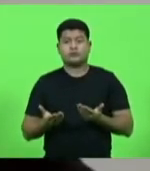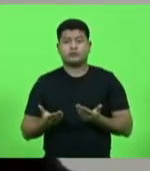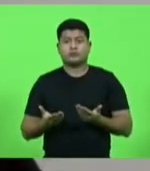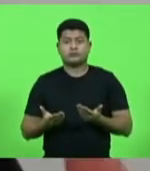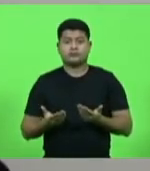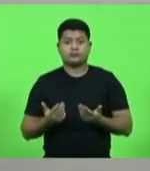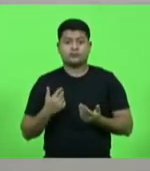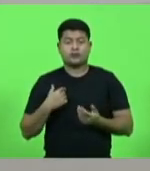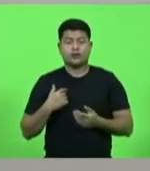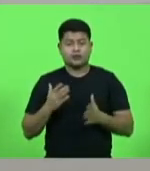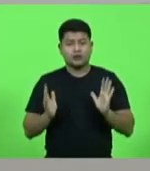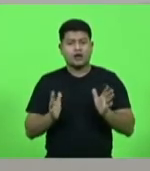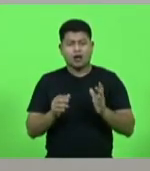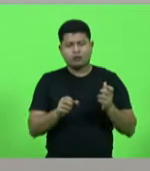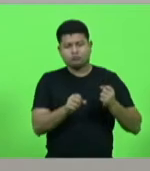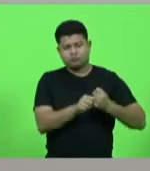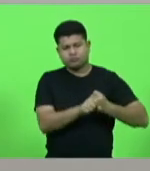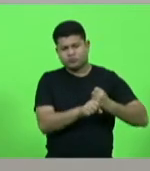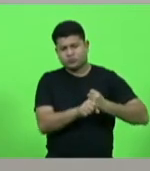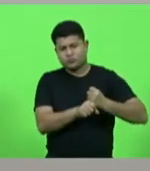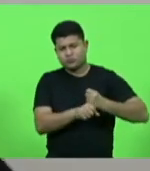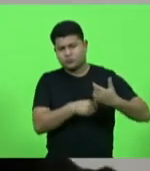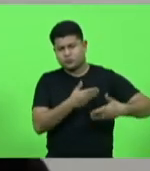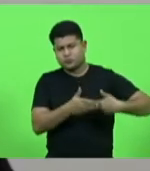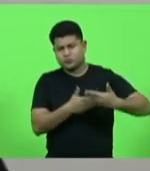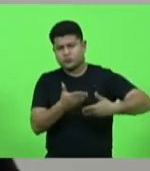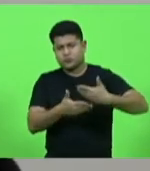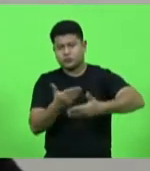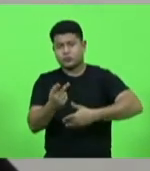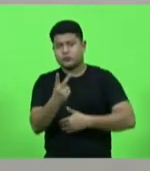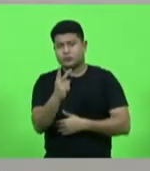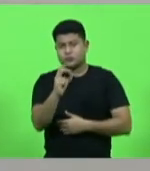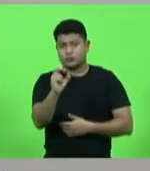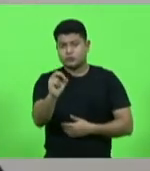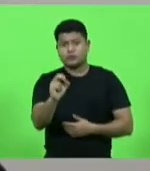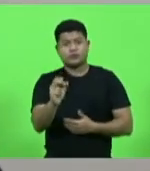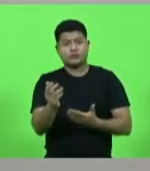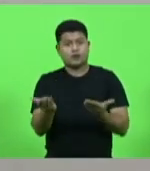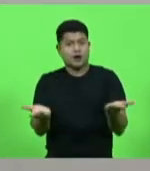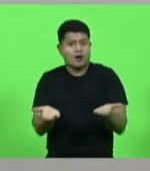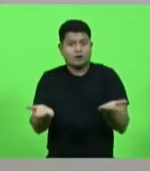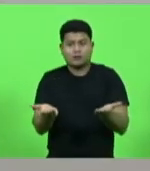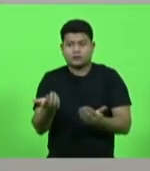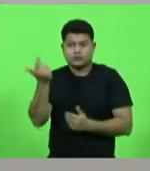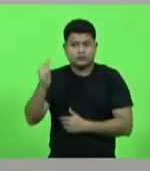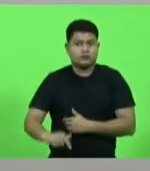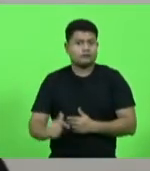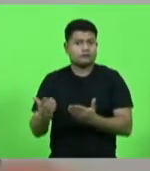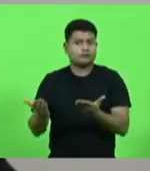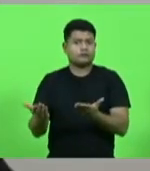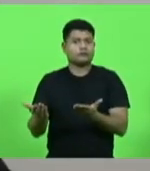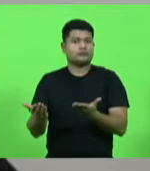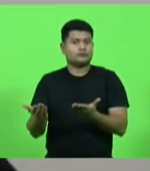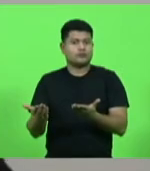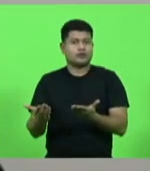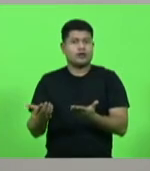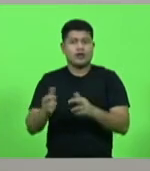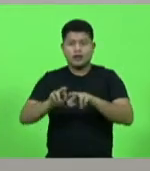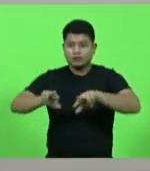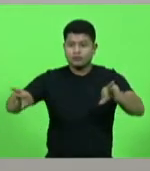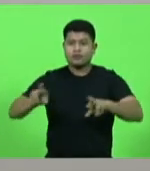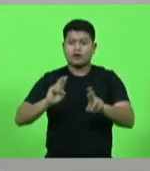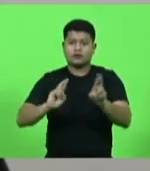mais de 20 anos, a história se reproduzindo em várias